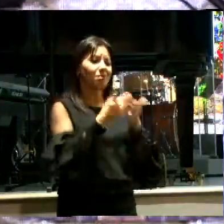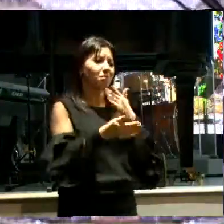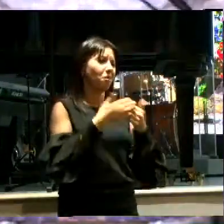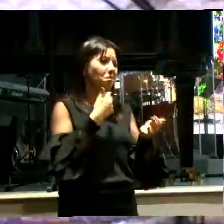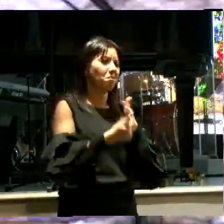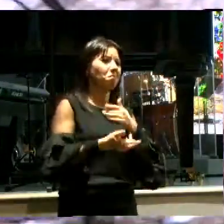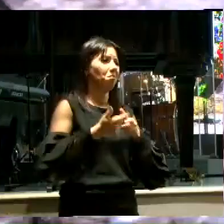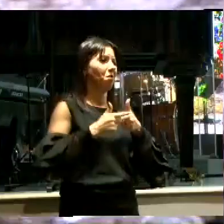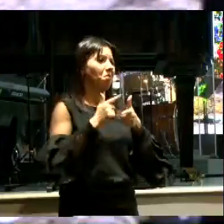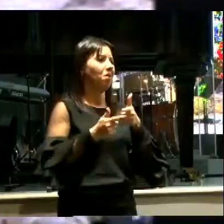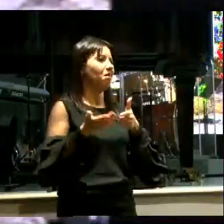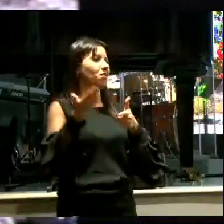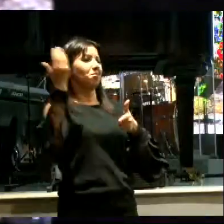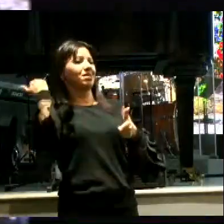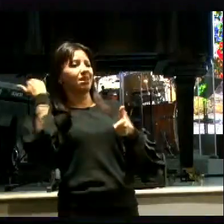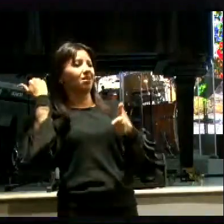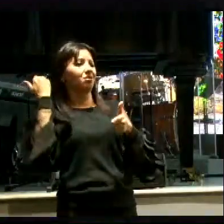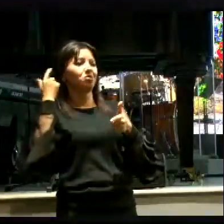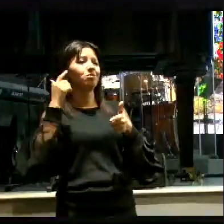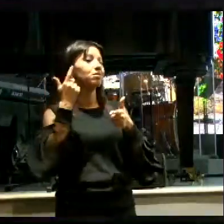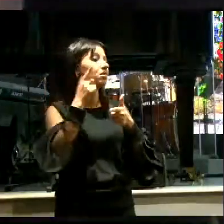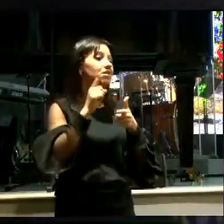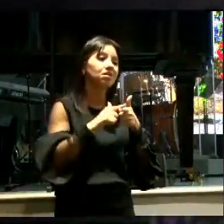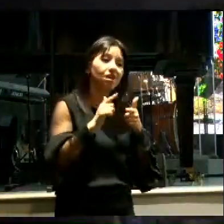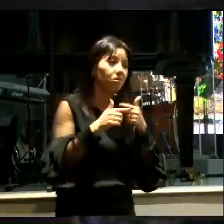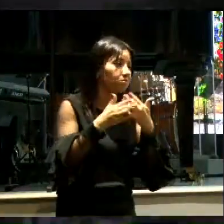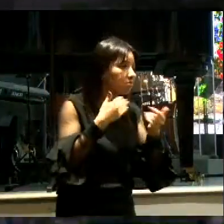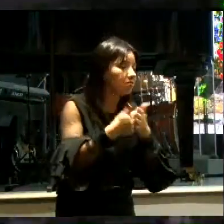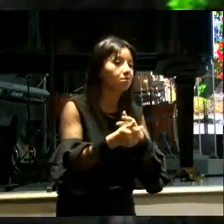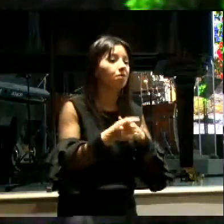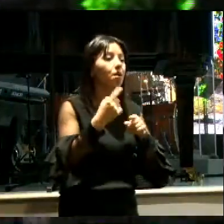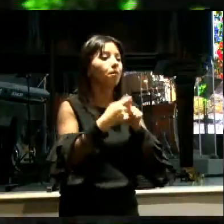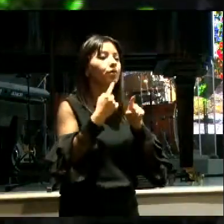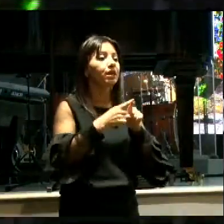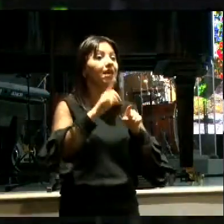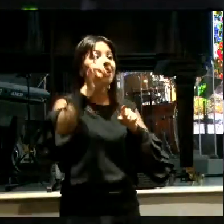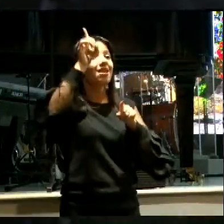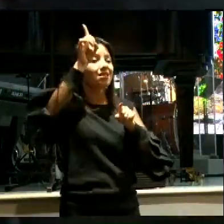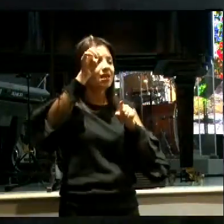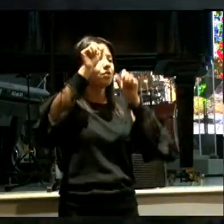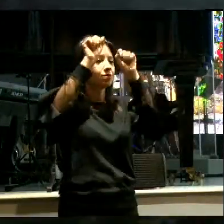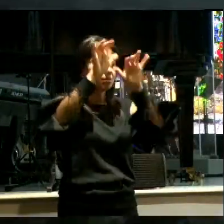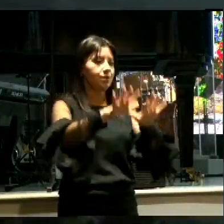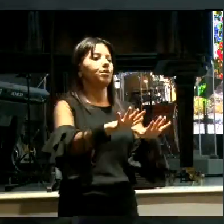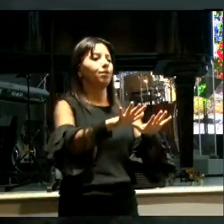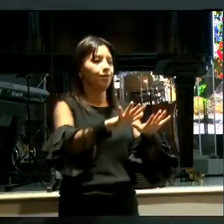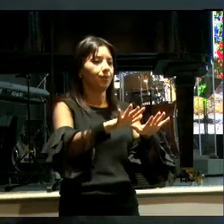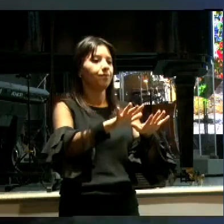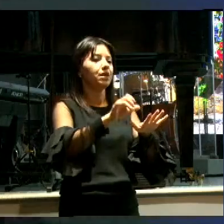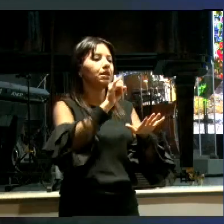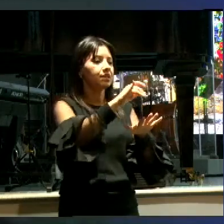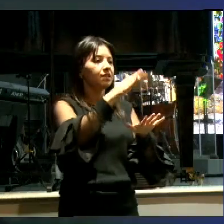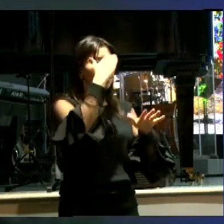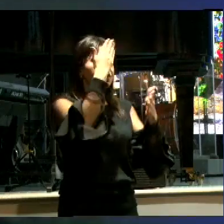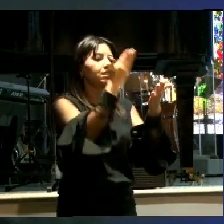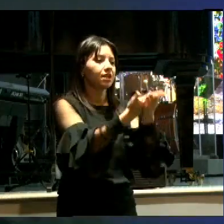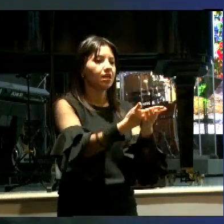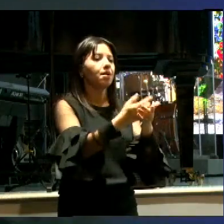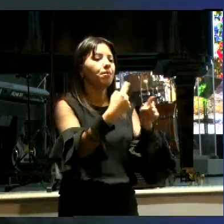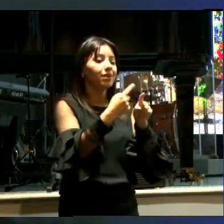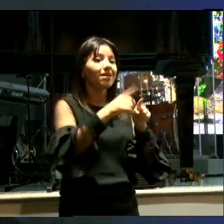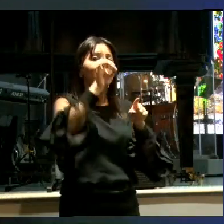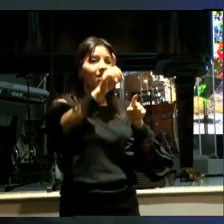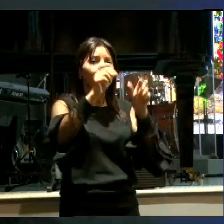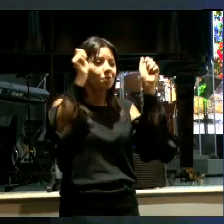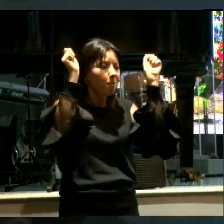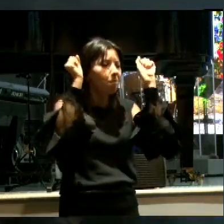teve solução, para você também vai ter. Sabe por quê? Porque nós servimos o Senhor dos senhores, aquele que abriu o mar